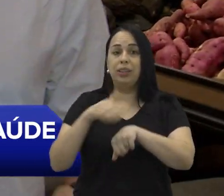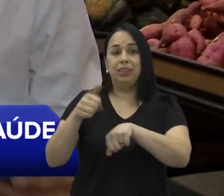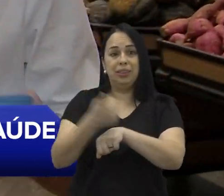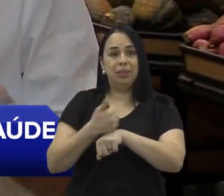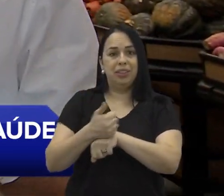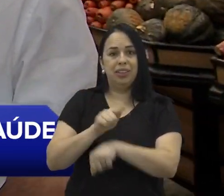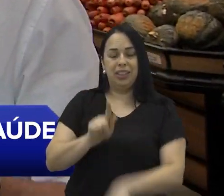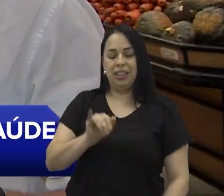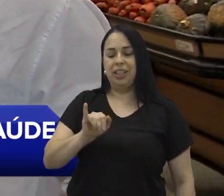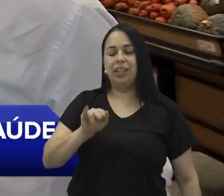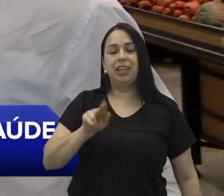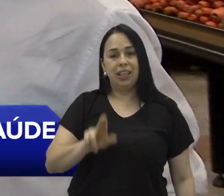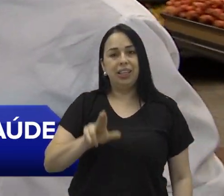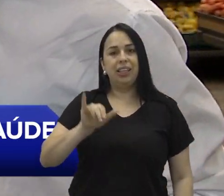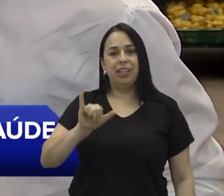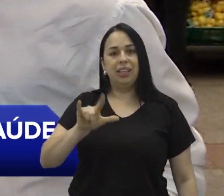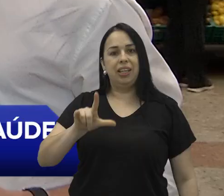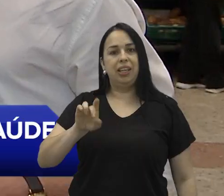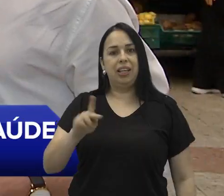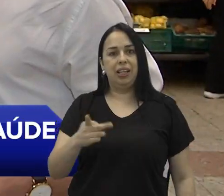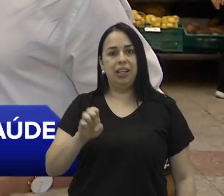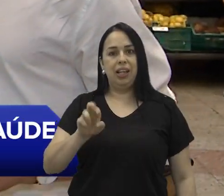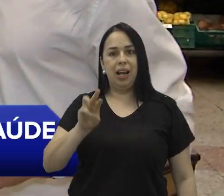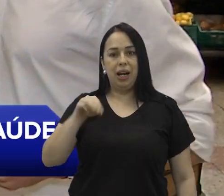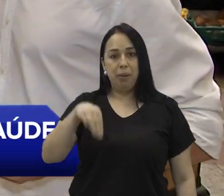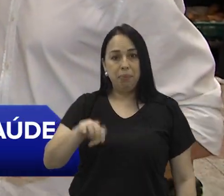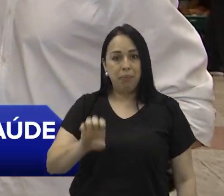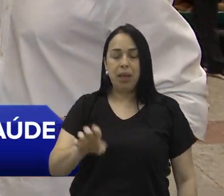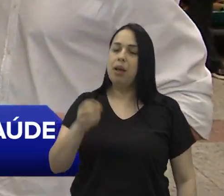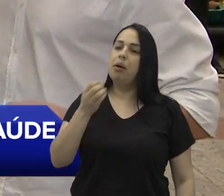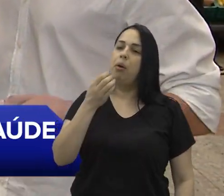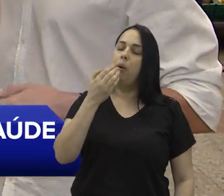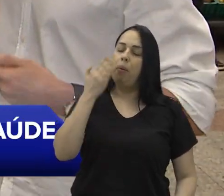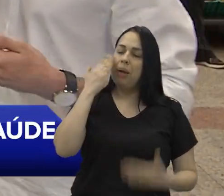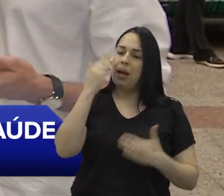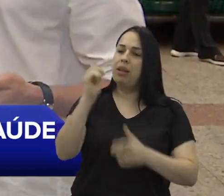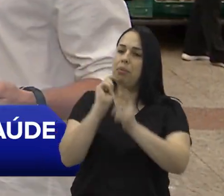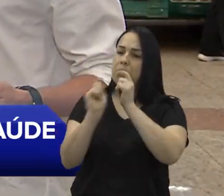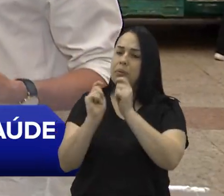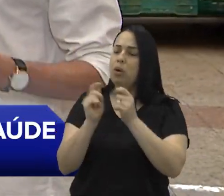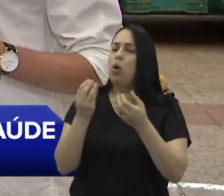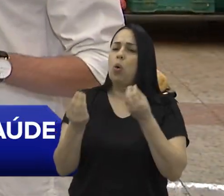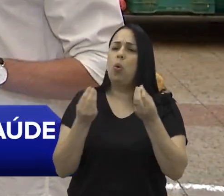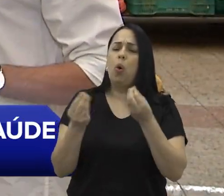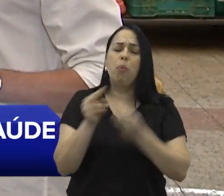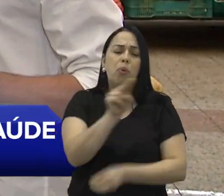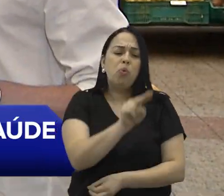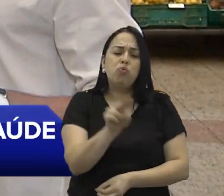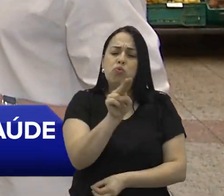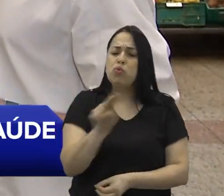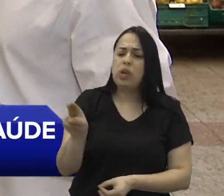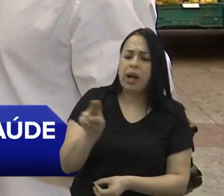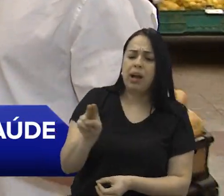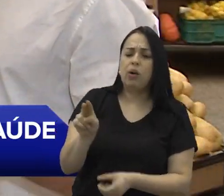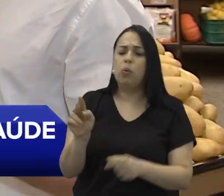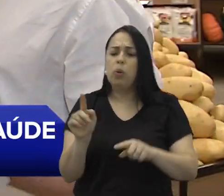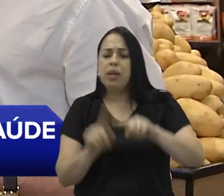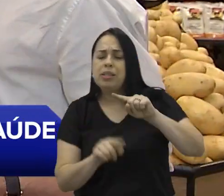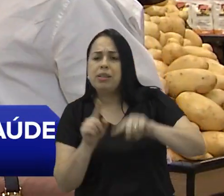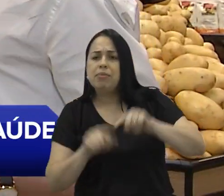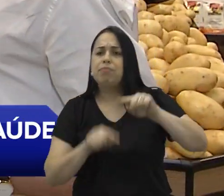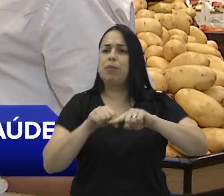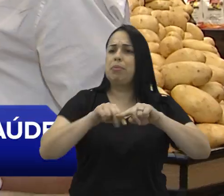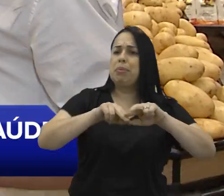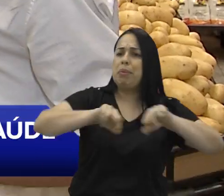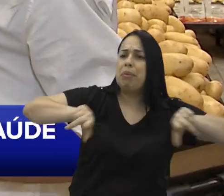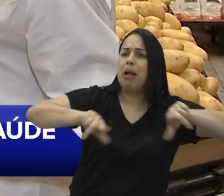com o nutricionista Guilherme Barros. Guilherme, muito obrigado pela sua entrevista. Conta pra gente de que maneira a reutilização de algumas